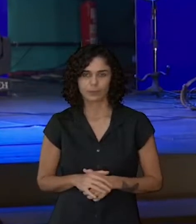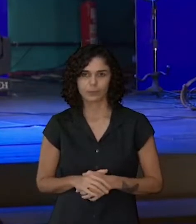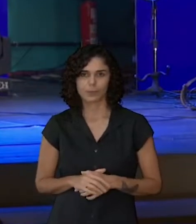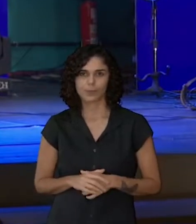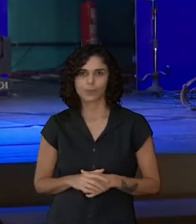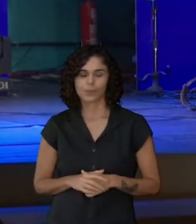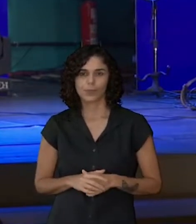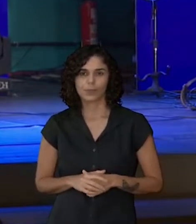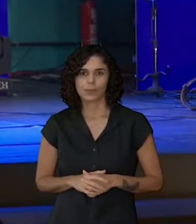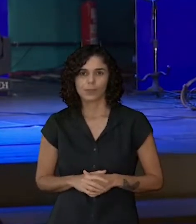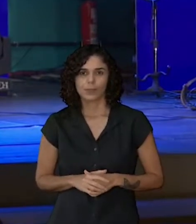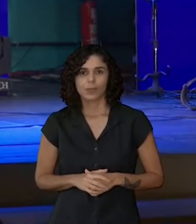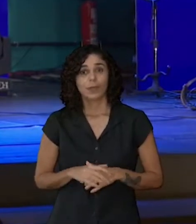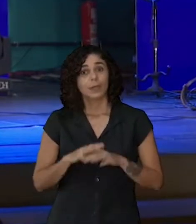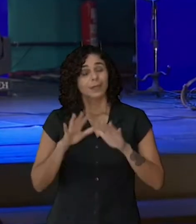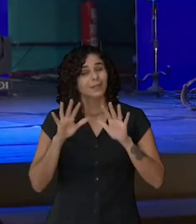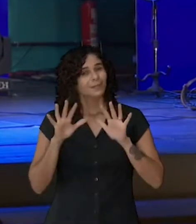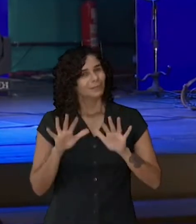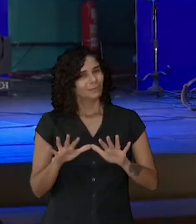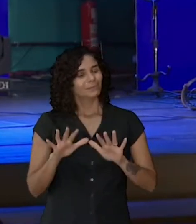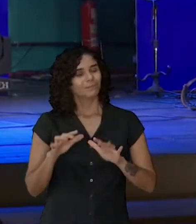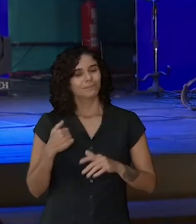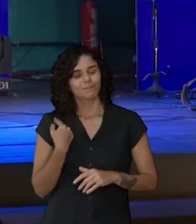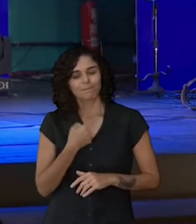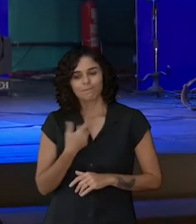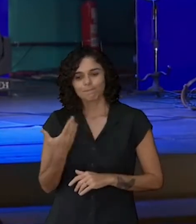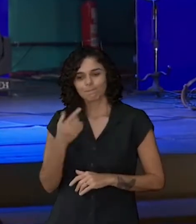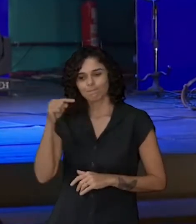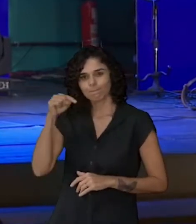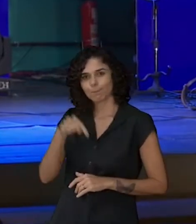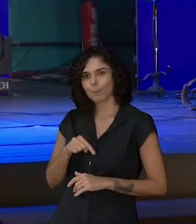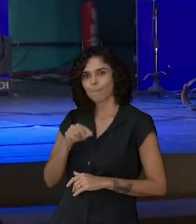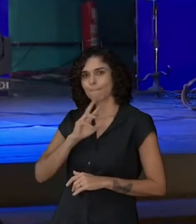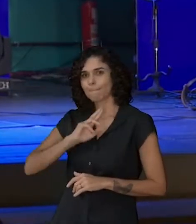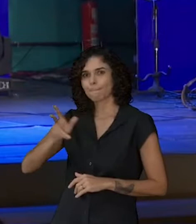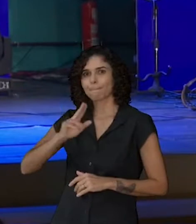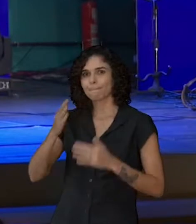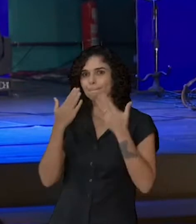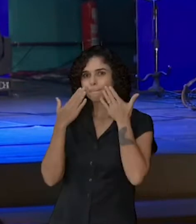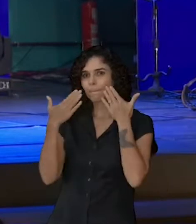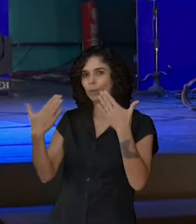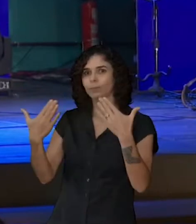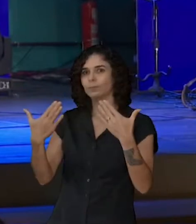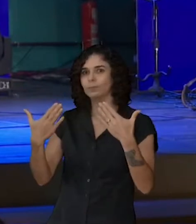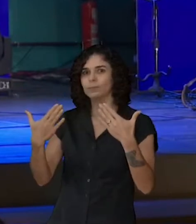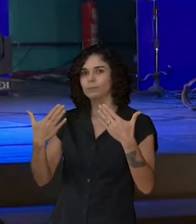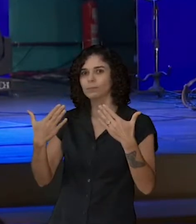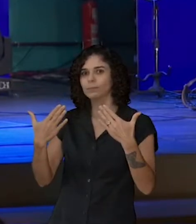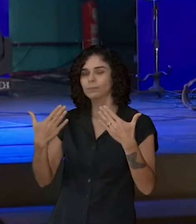Mas o que nós estamos buscando aqui não é público, é avivamento.